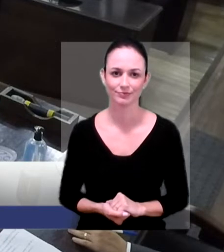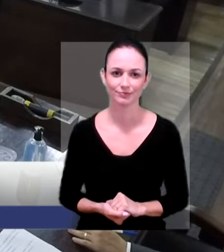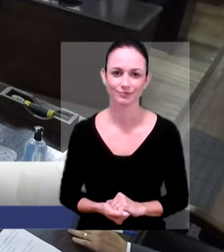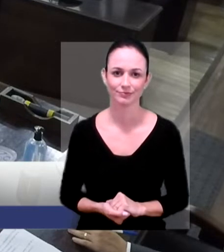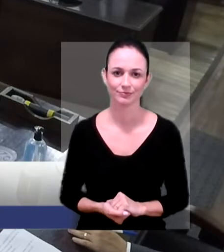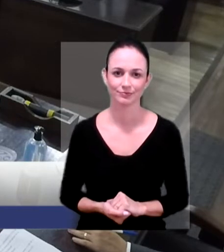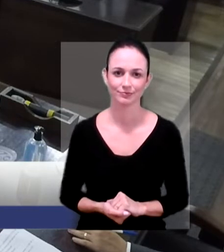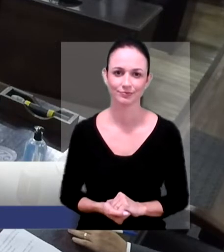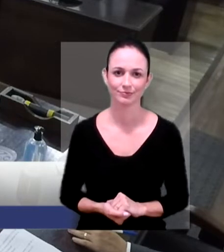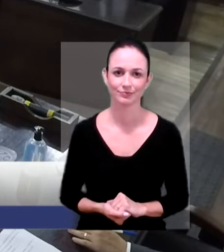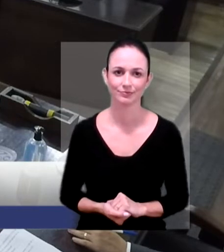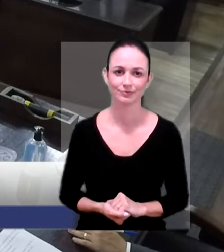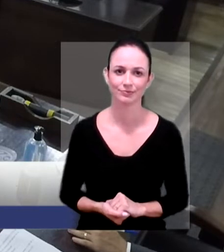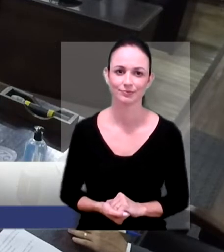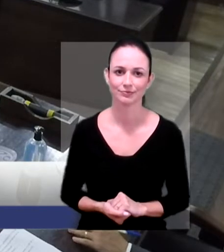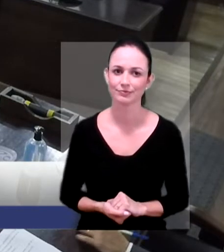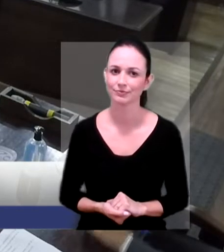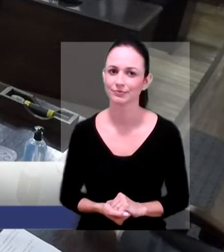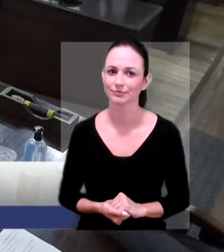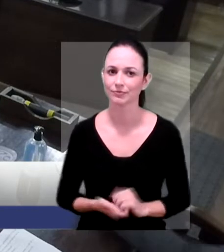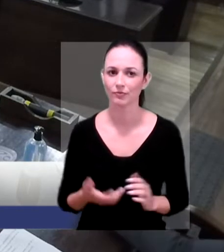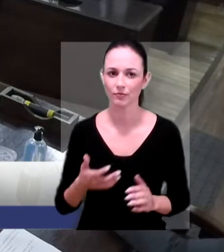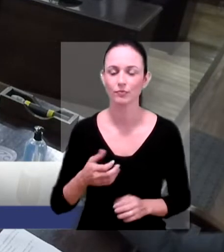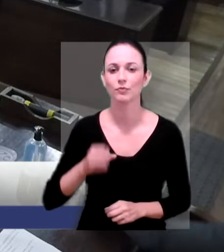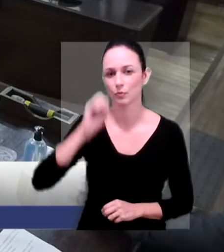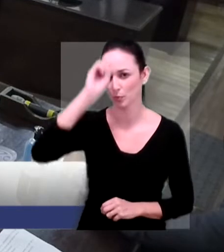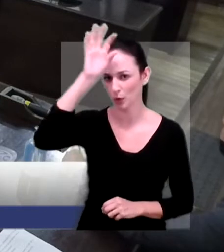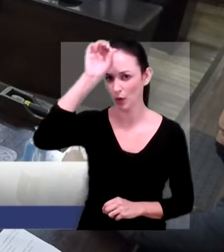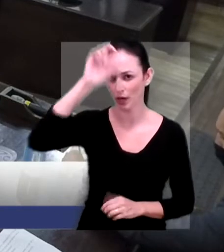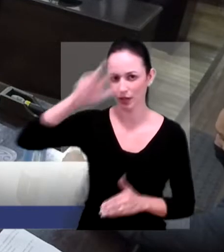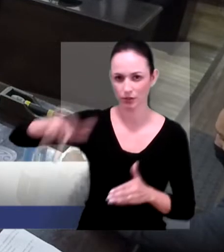Senhor Luiz Maurílio Moretti.